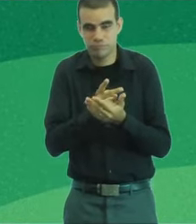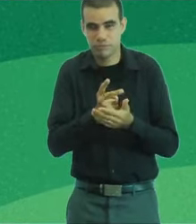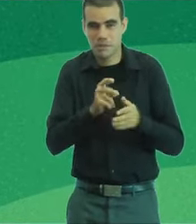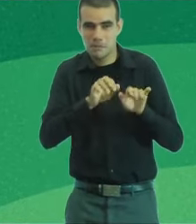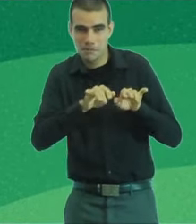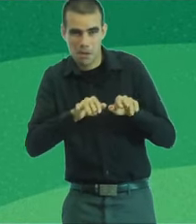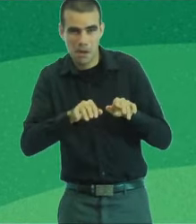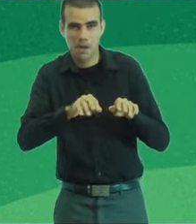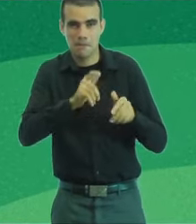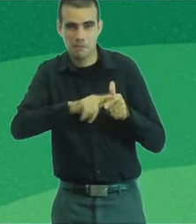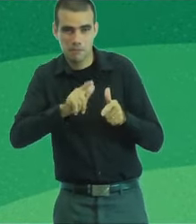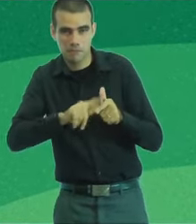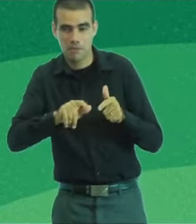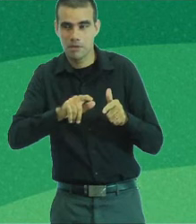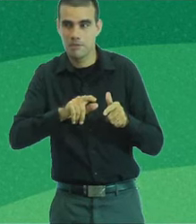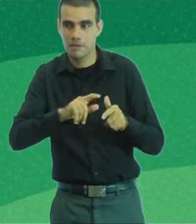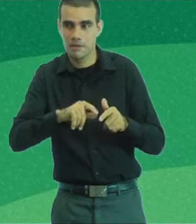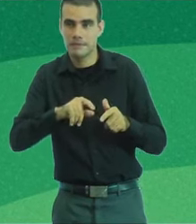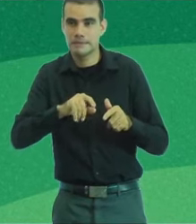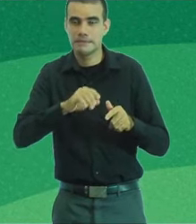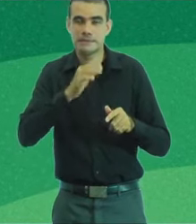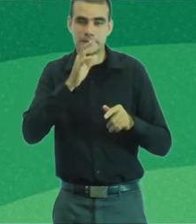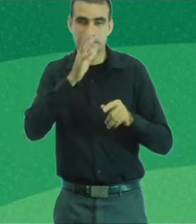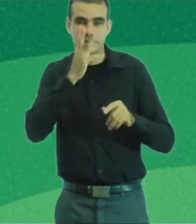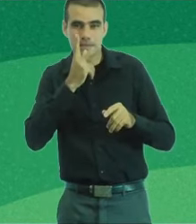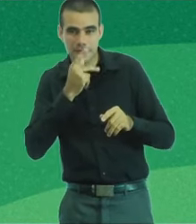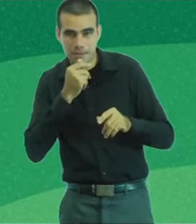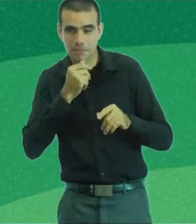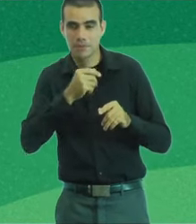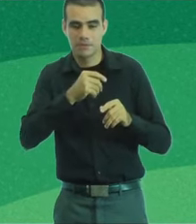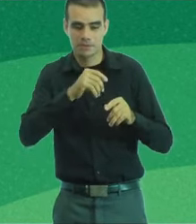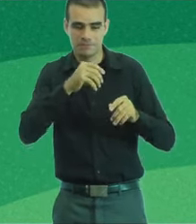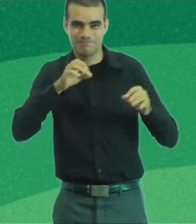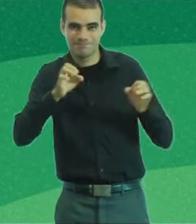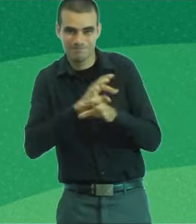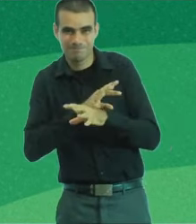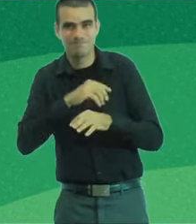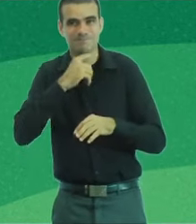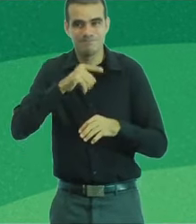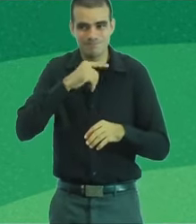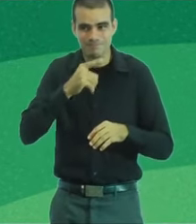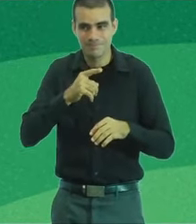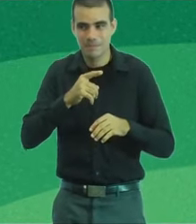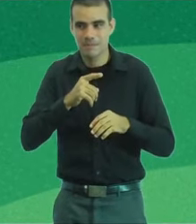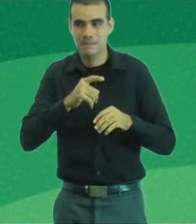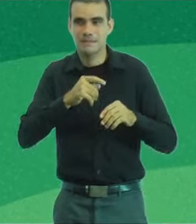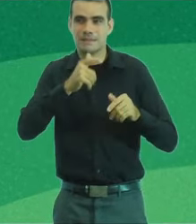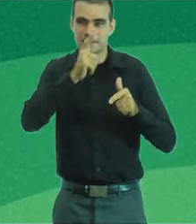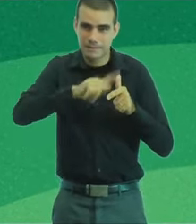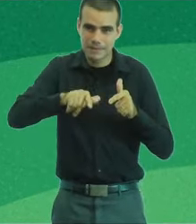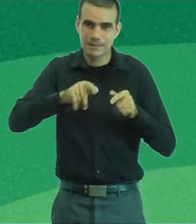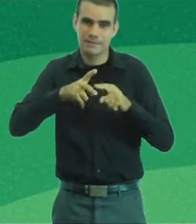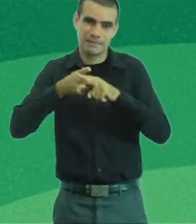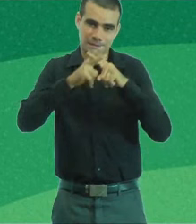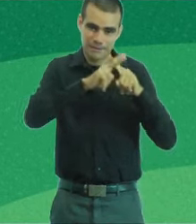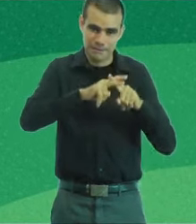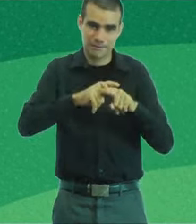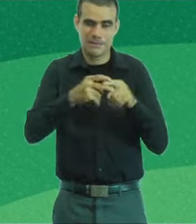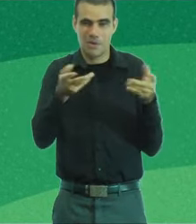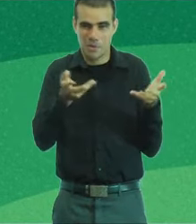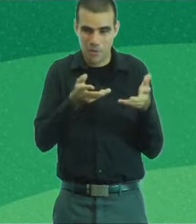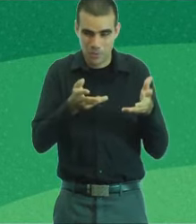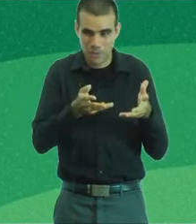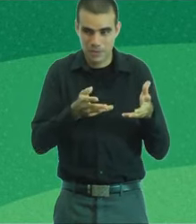pegando os mesmos cartões estão no backlog a seis meses que eu nunca consigo terminar porque alguém acha um bug que eu tenho que corrigir hoje